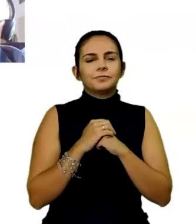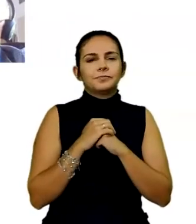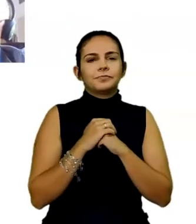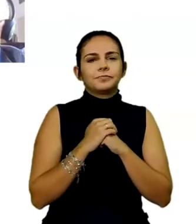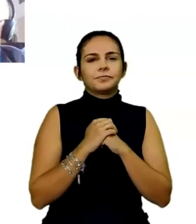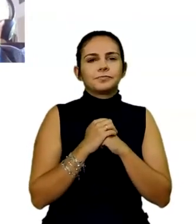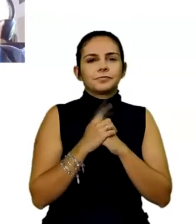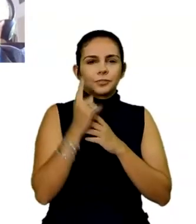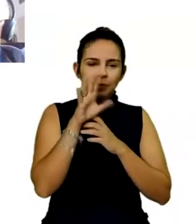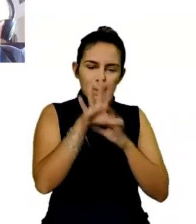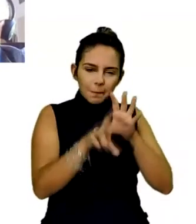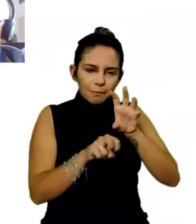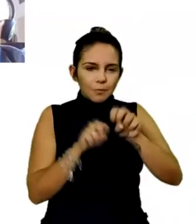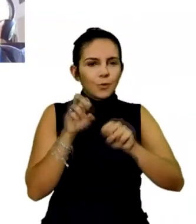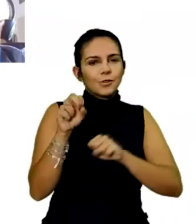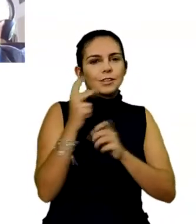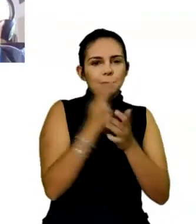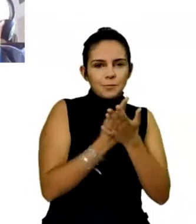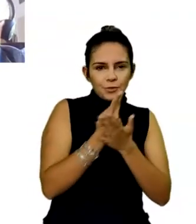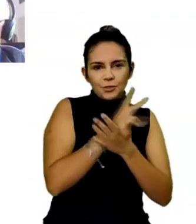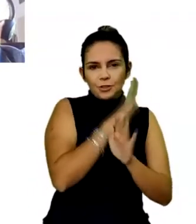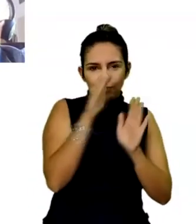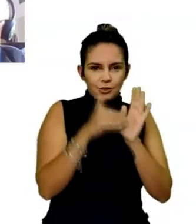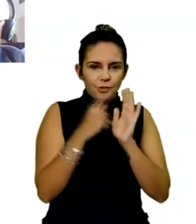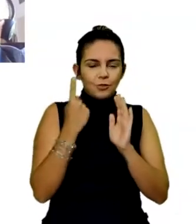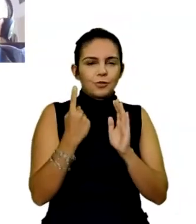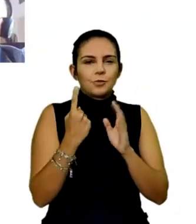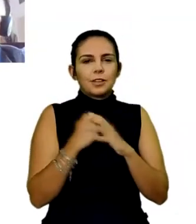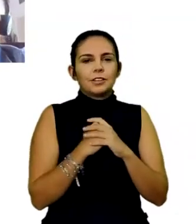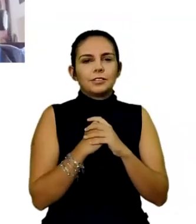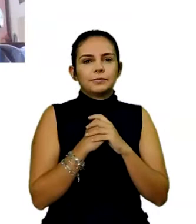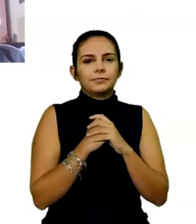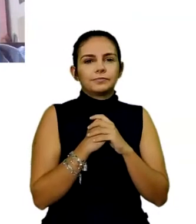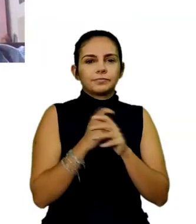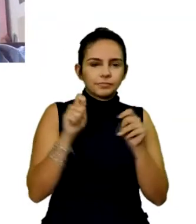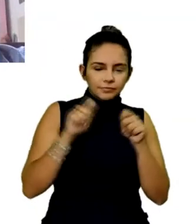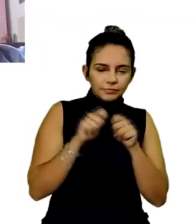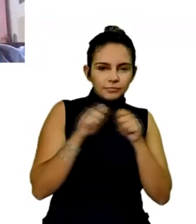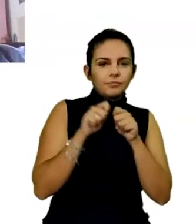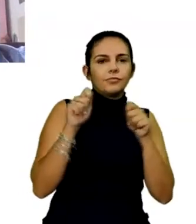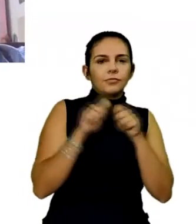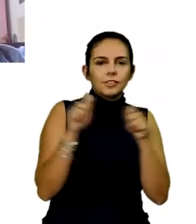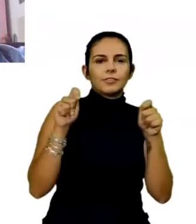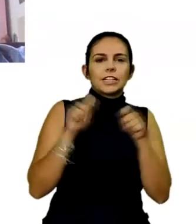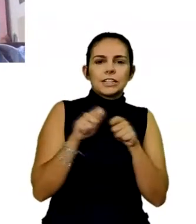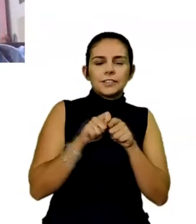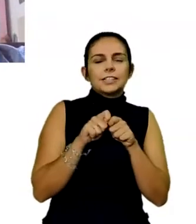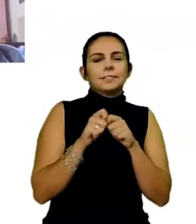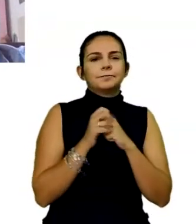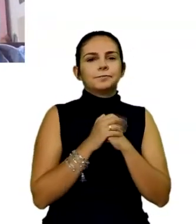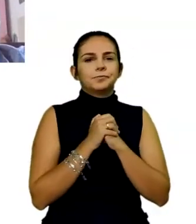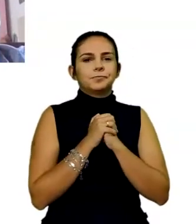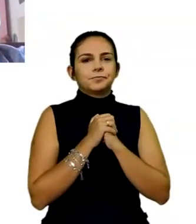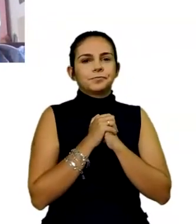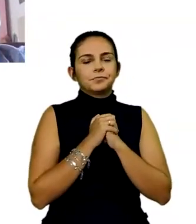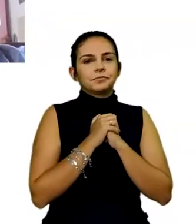Então, é uma busca. É tudo uma questão de fazer.